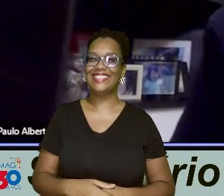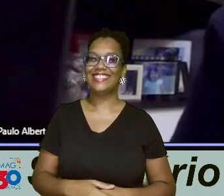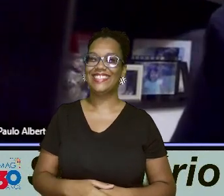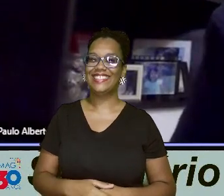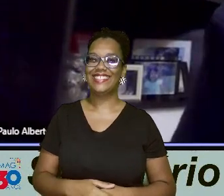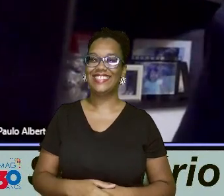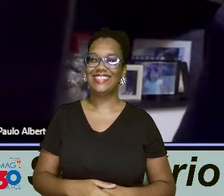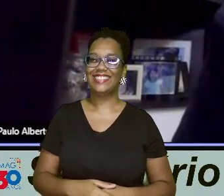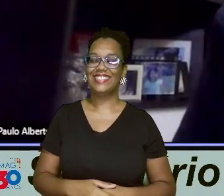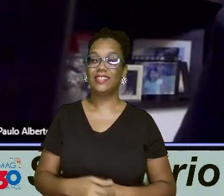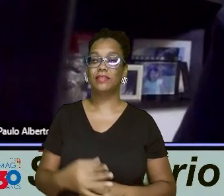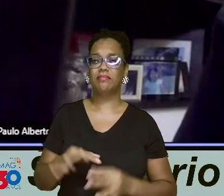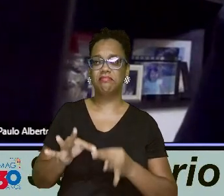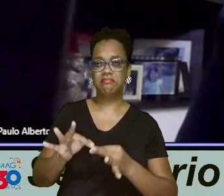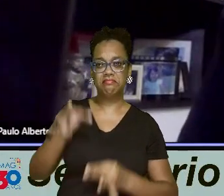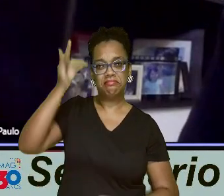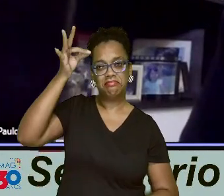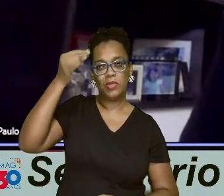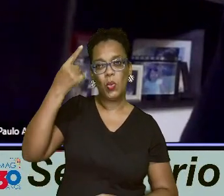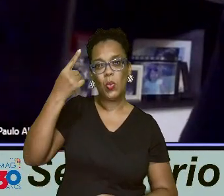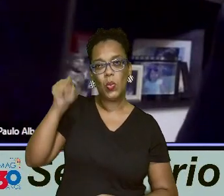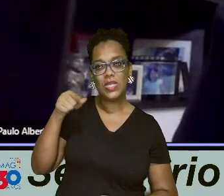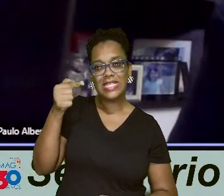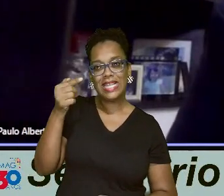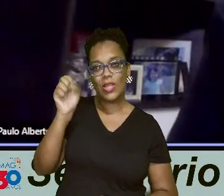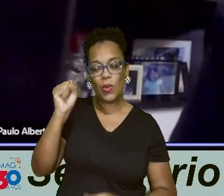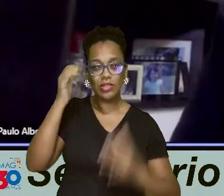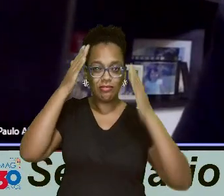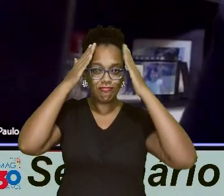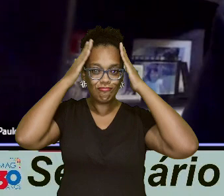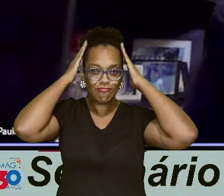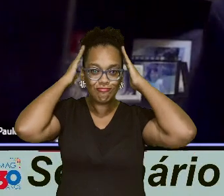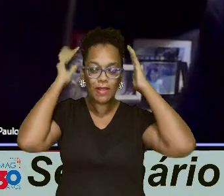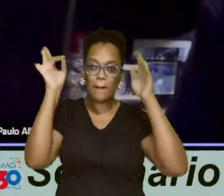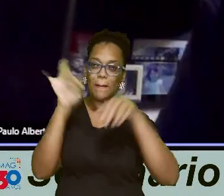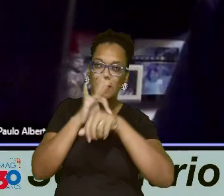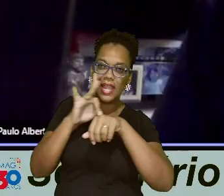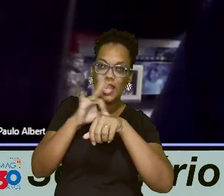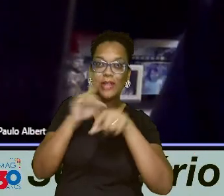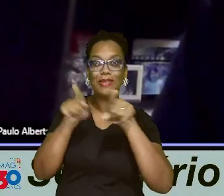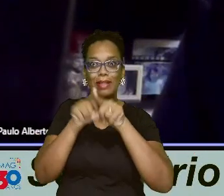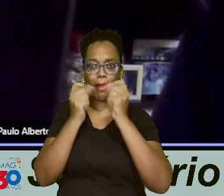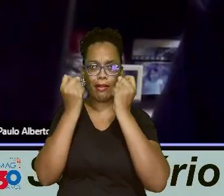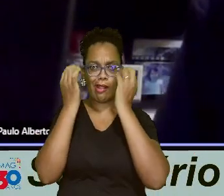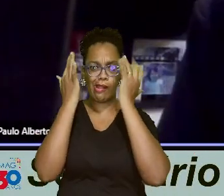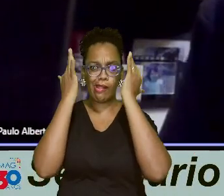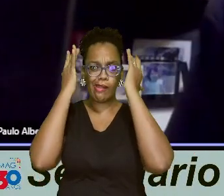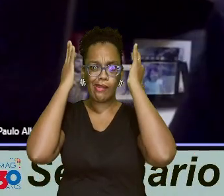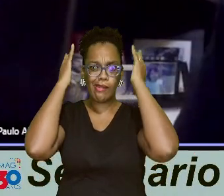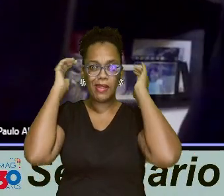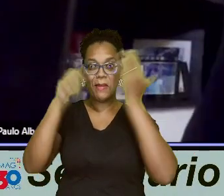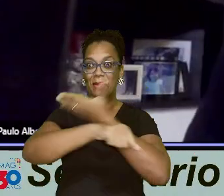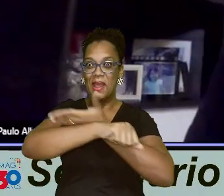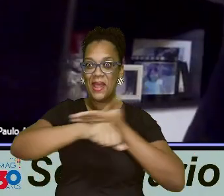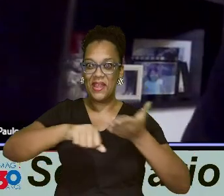tenho 1,78 m, cabelo preto, também inundados de cabelos brancos,